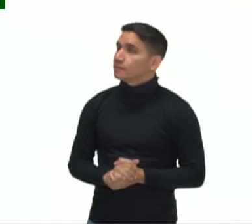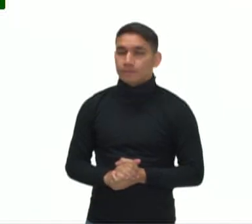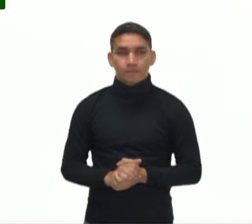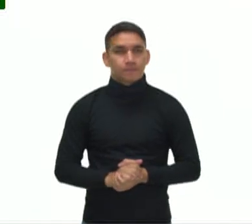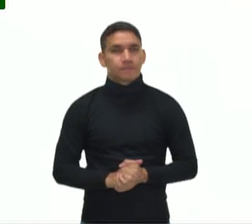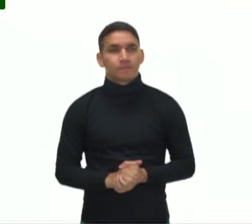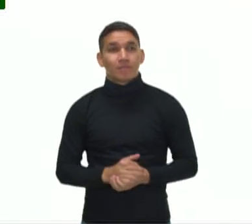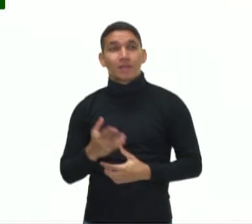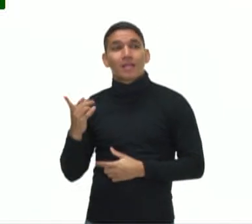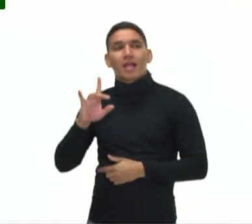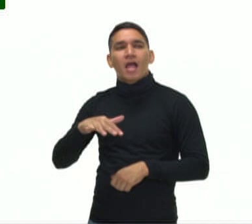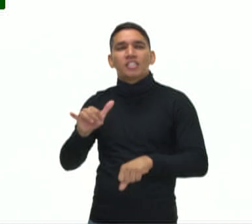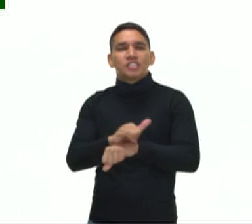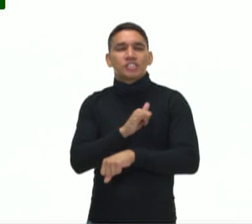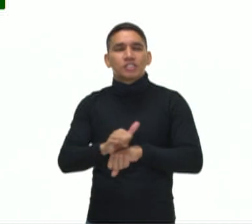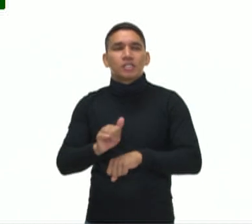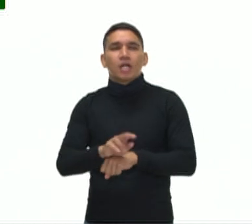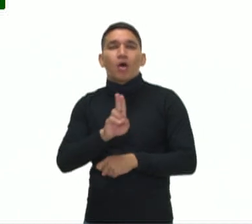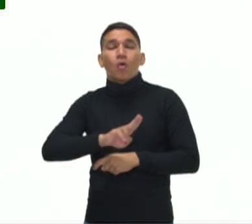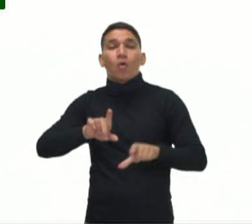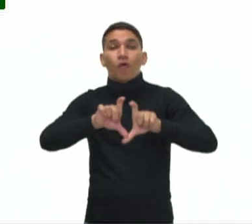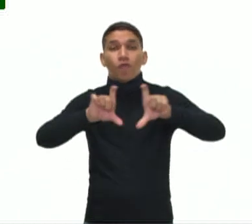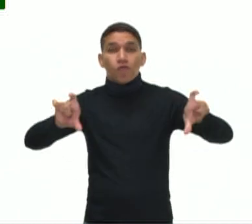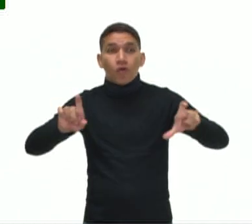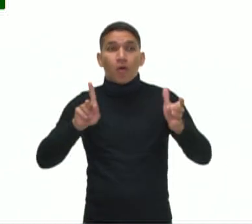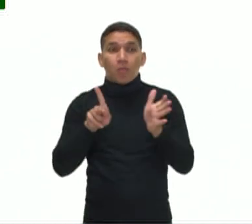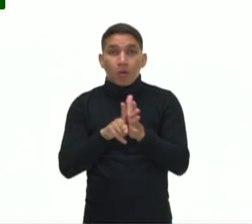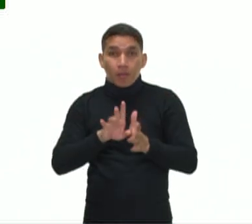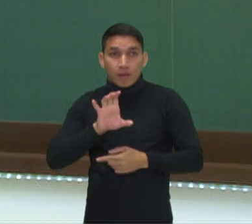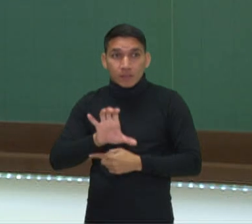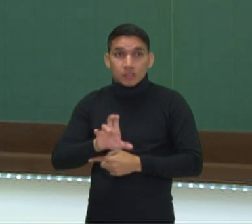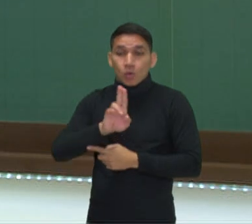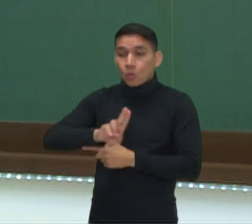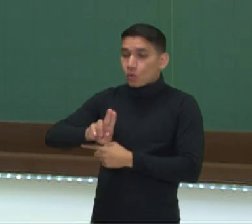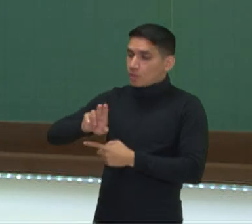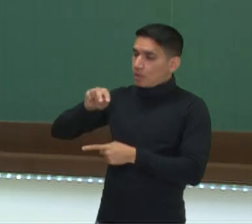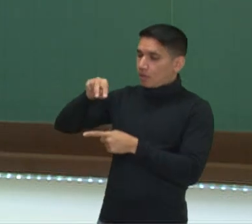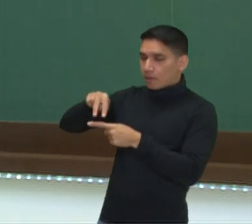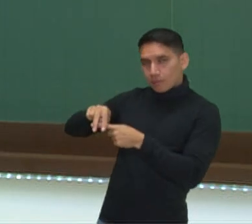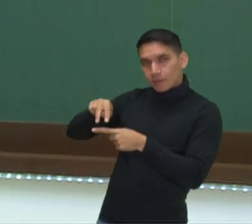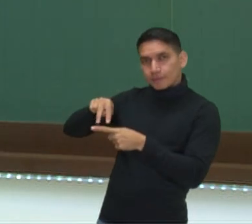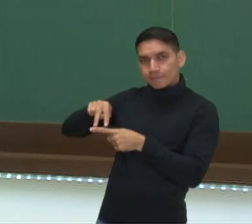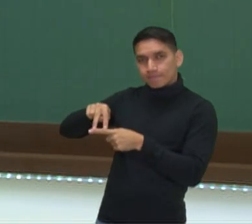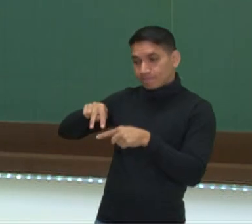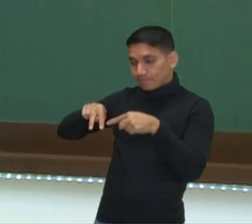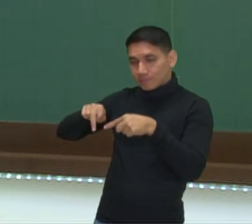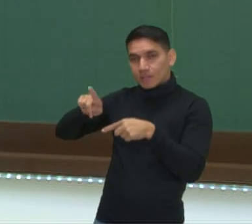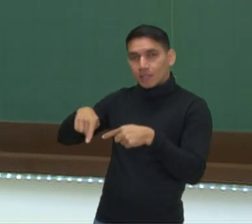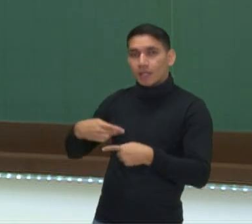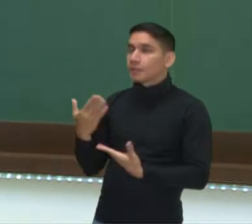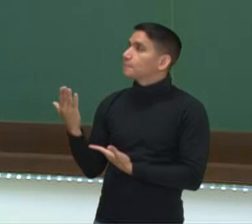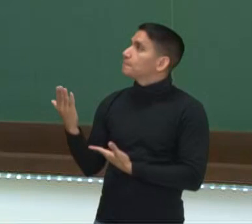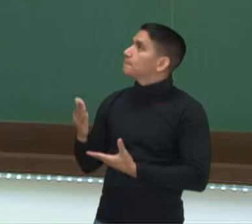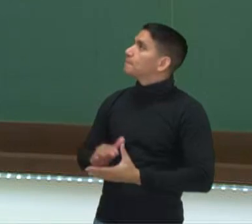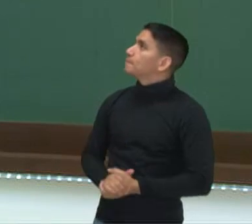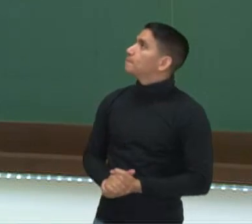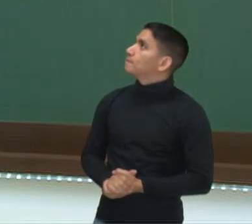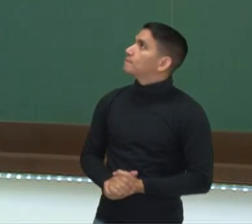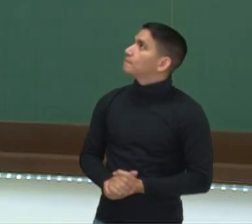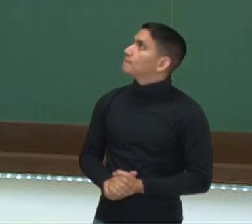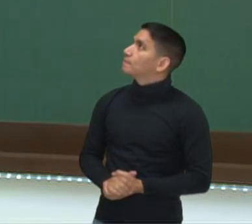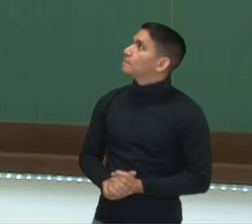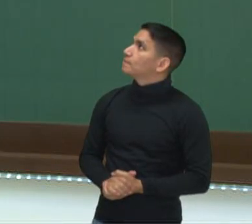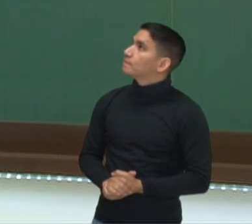4a, e sempre lembrando que eu faço uso do nosso discriminante do delta, que é b ao quadrado